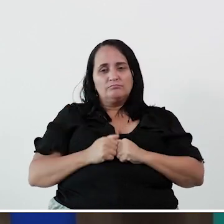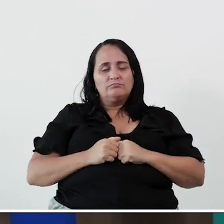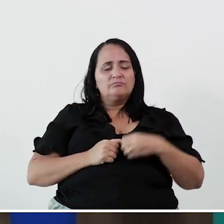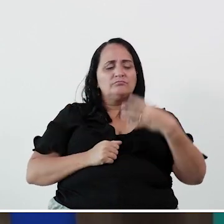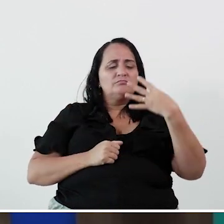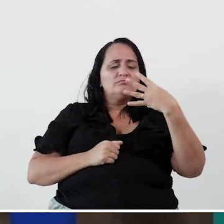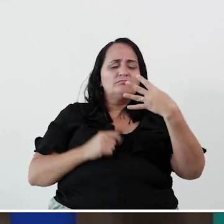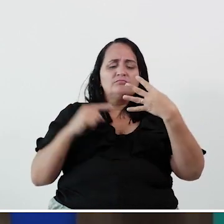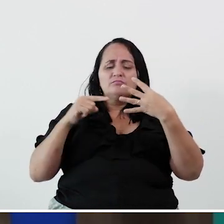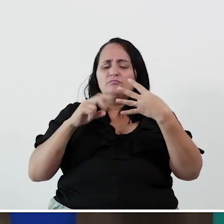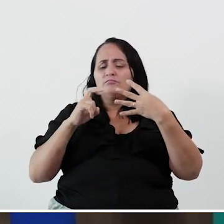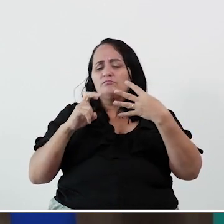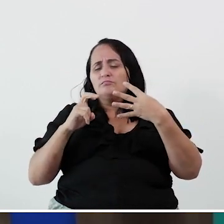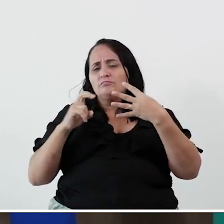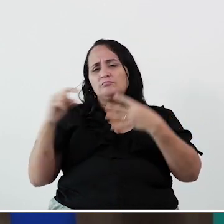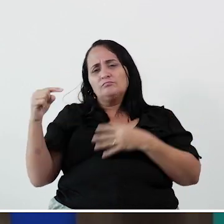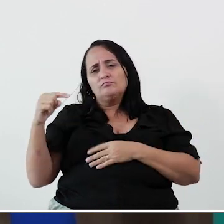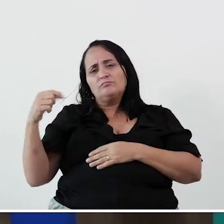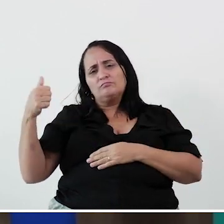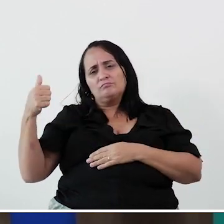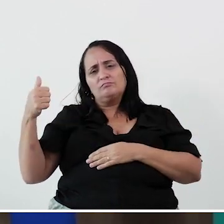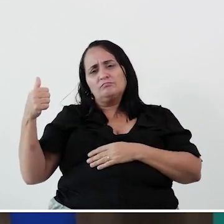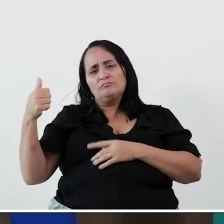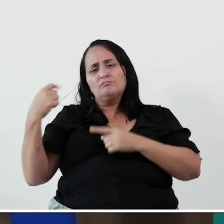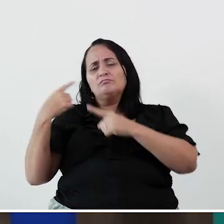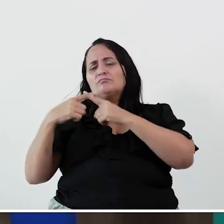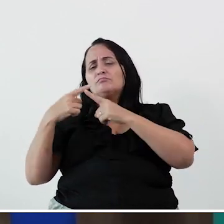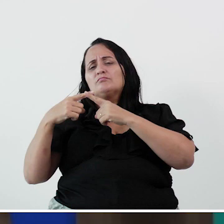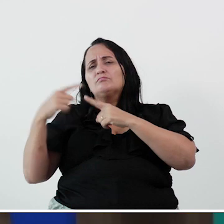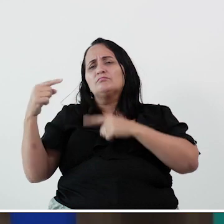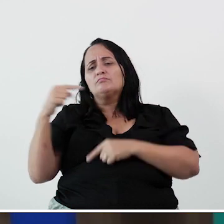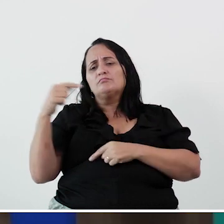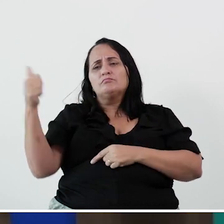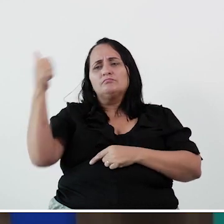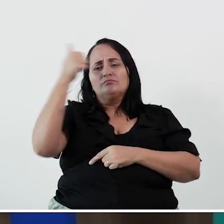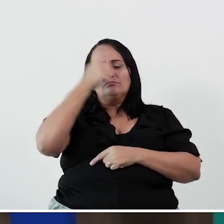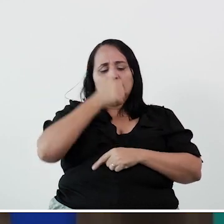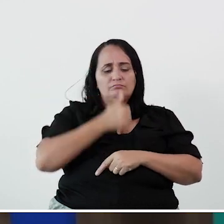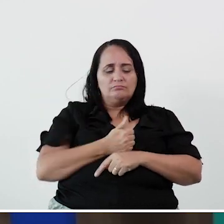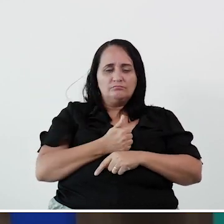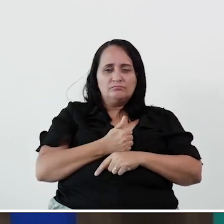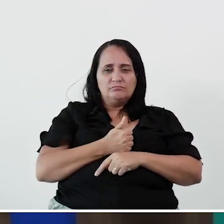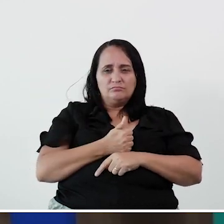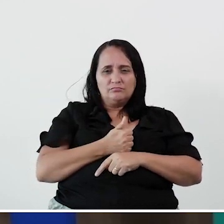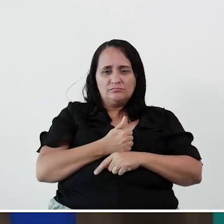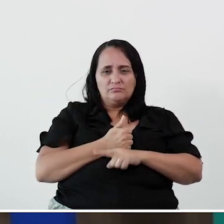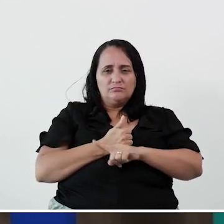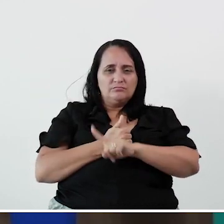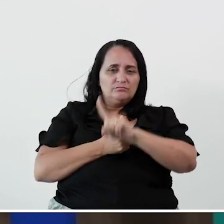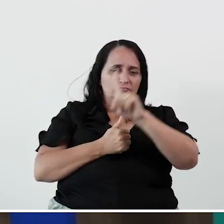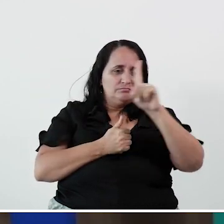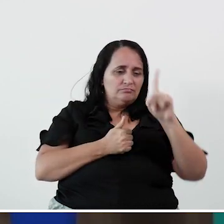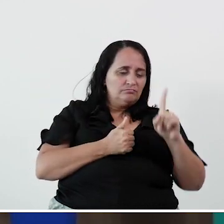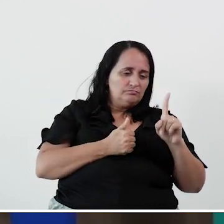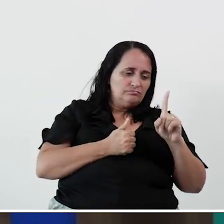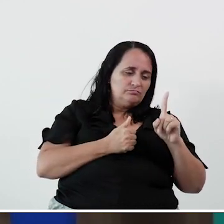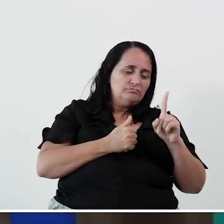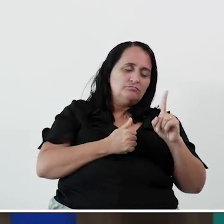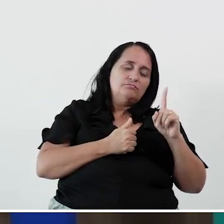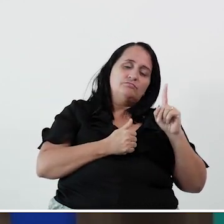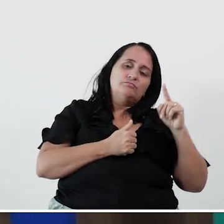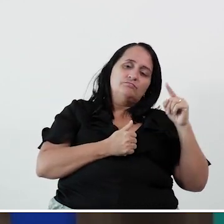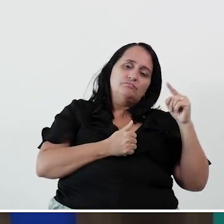5, menos 1. Por que veio para aqui menos 1? Porque o sinal que antecede o colchete é um sinal